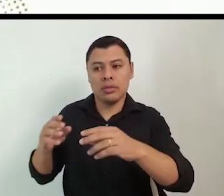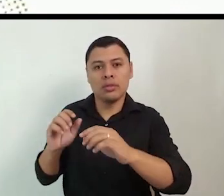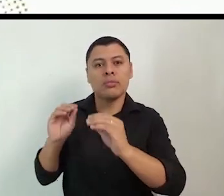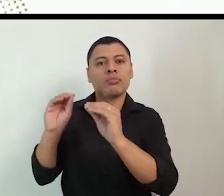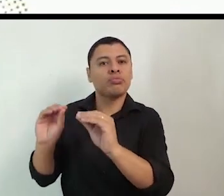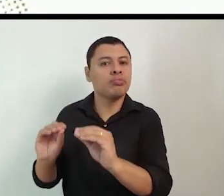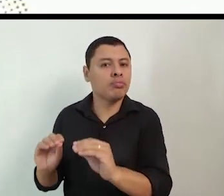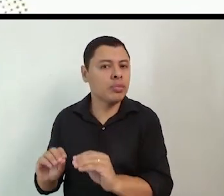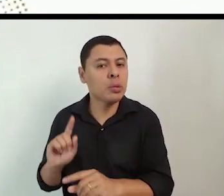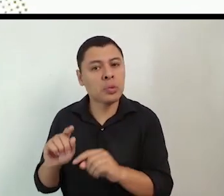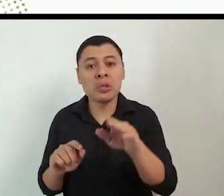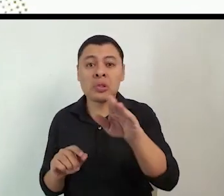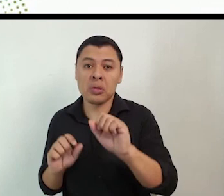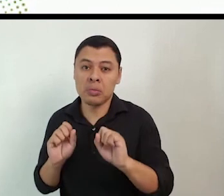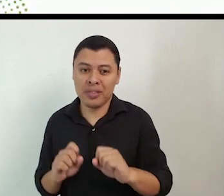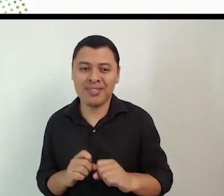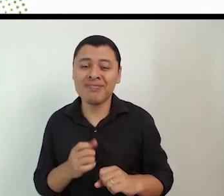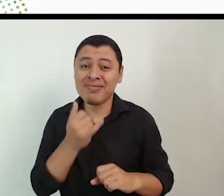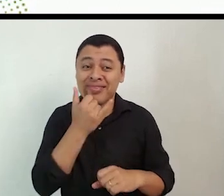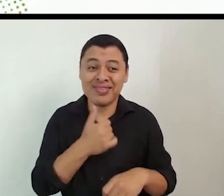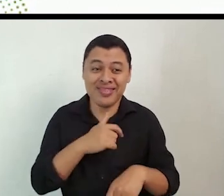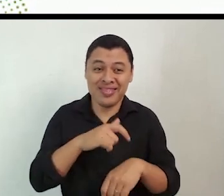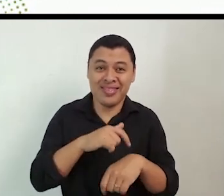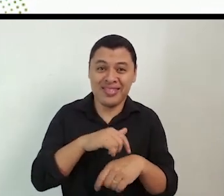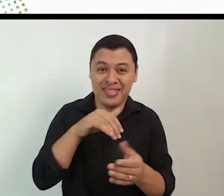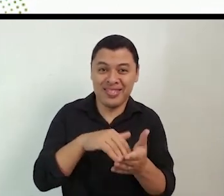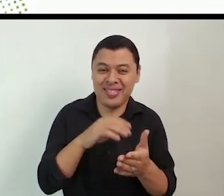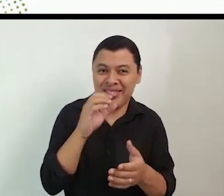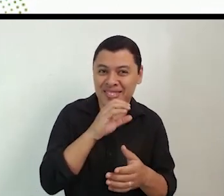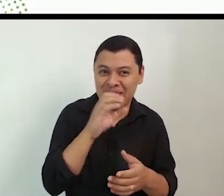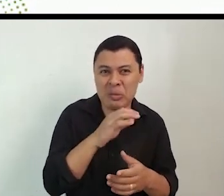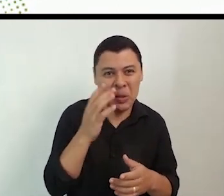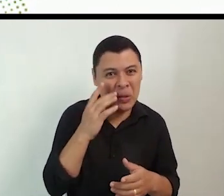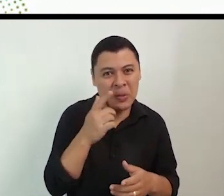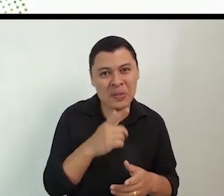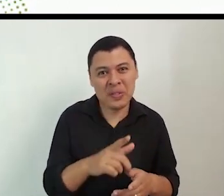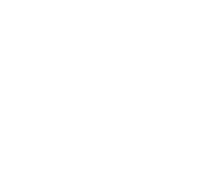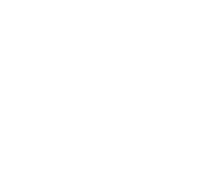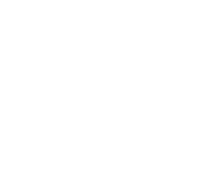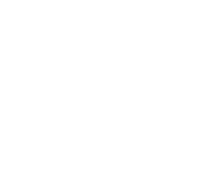que tentei correr aqui um pouquinho no final, mas acho que deu tudo certo.